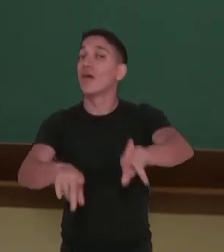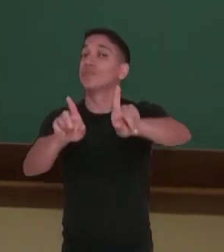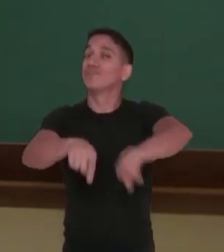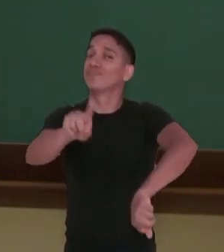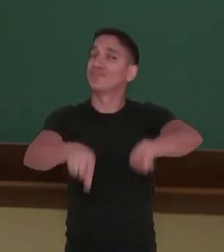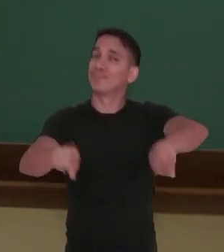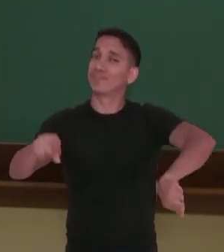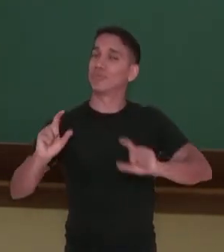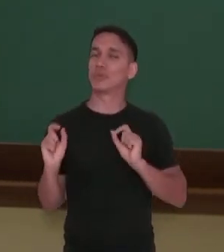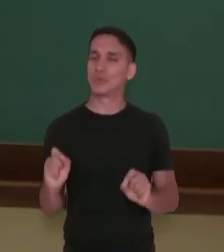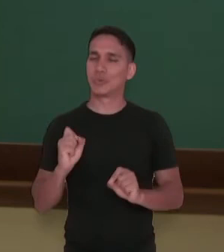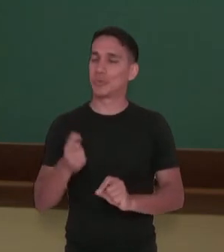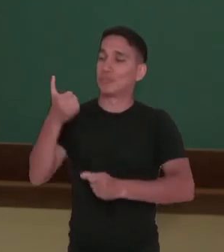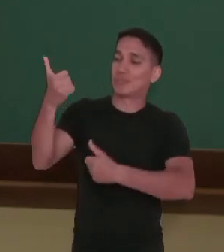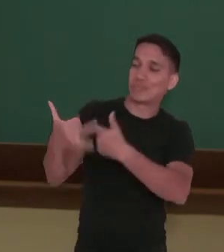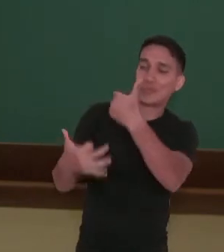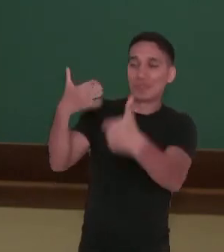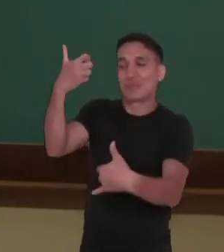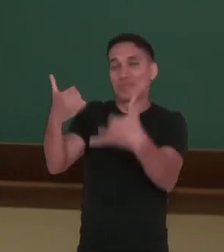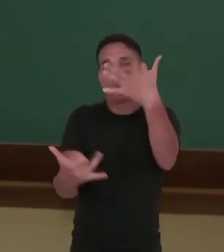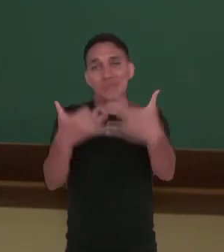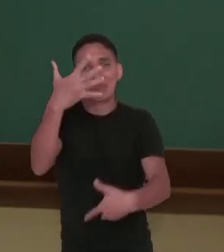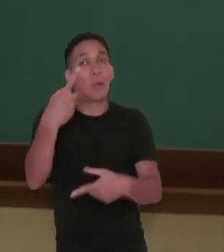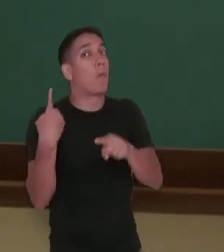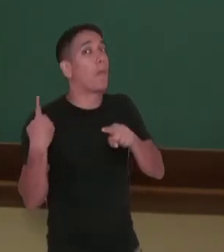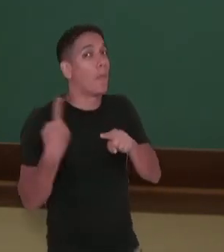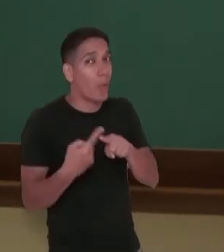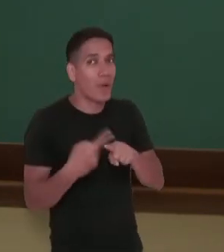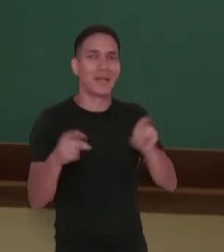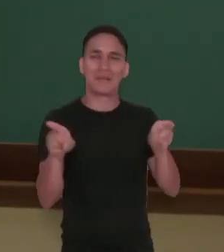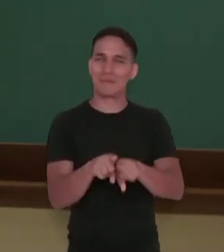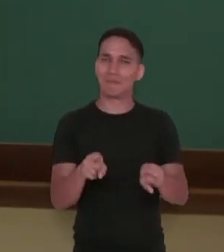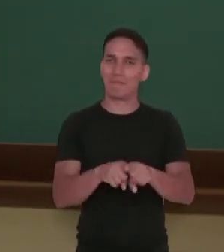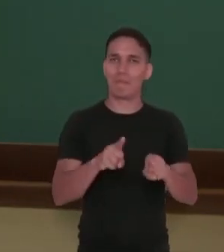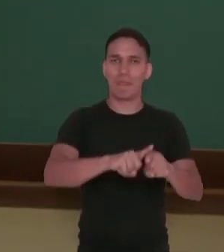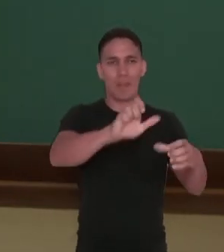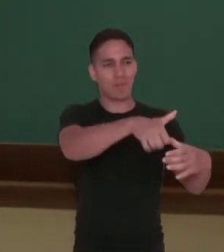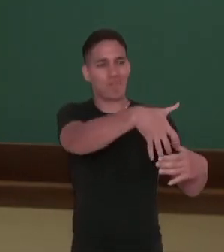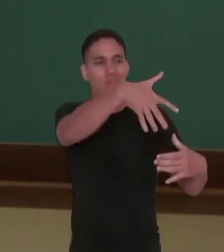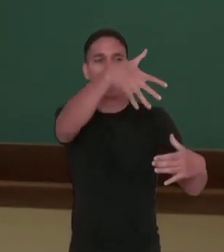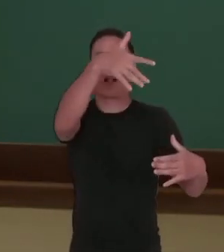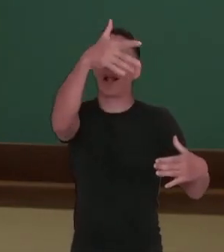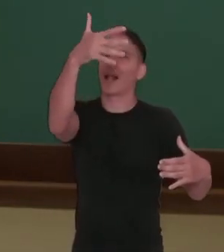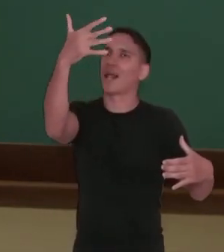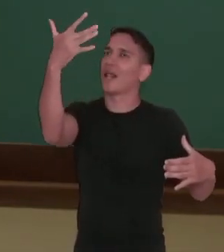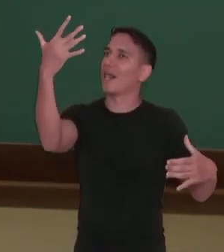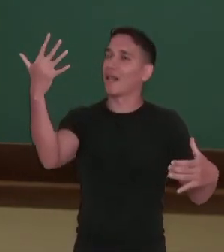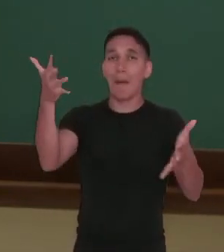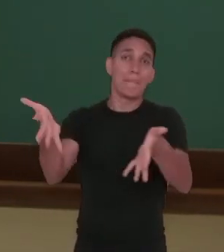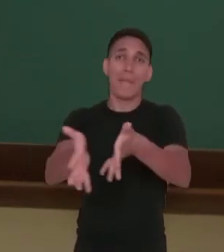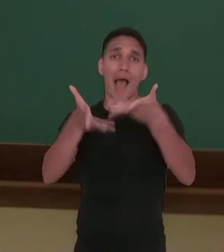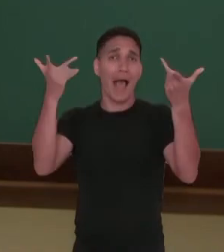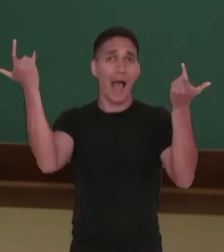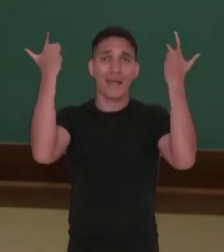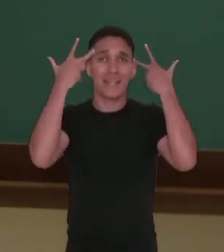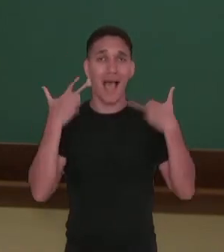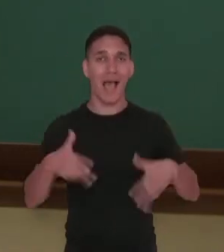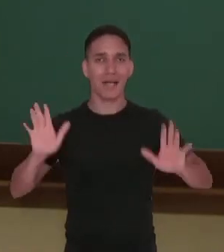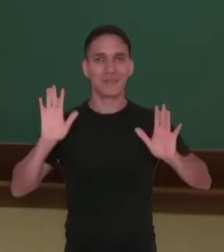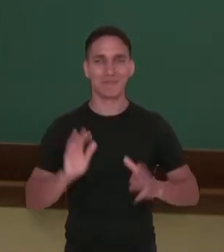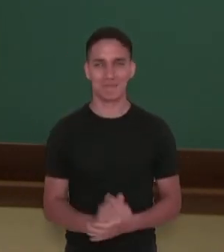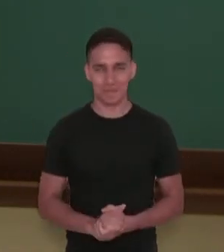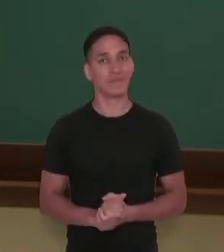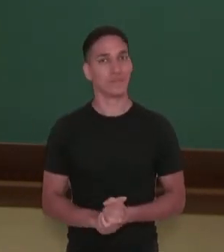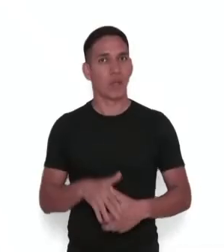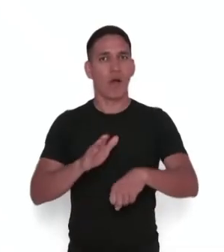que explicam o porquê e o surgimento dessa magnífica maravilha da natureza.